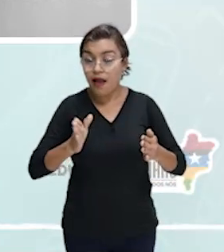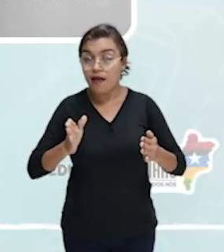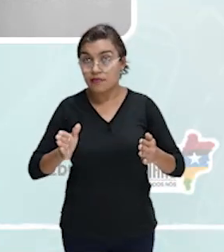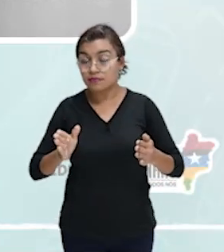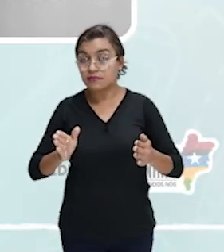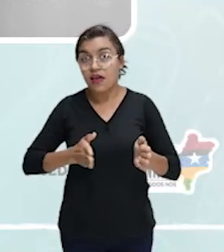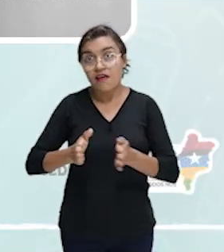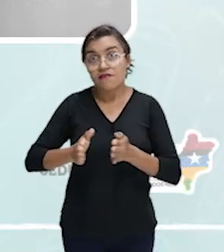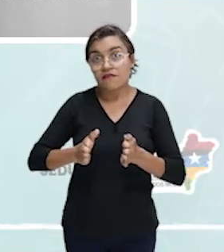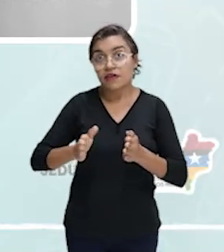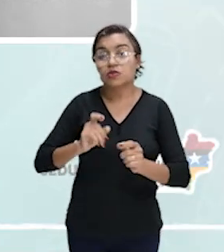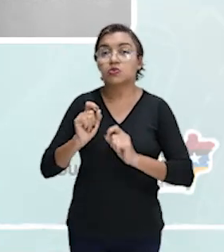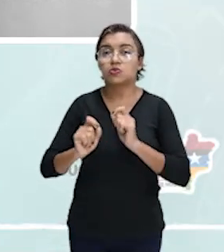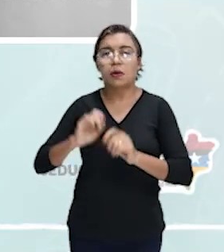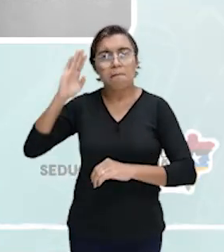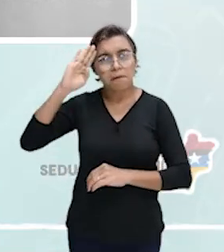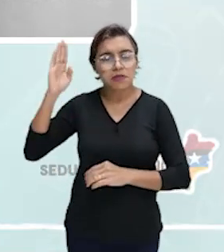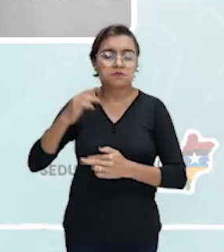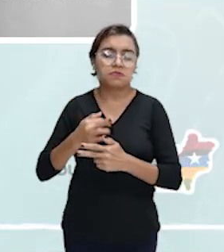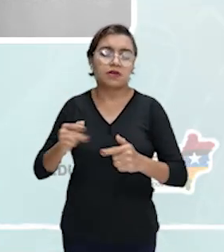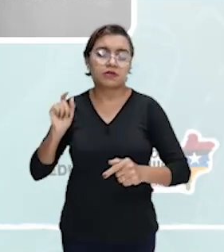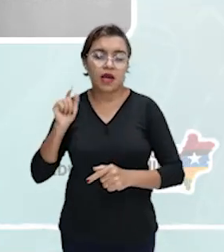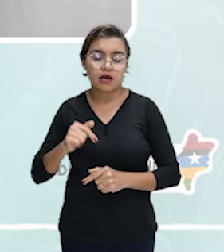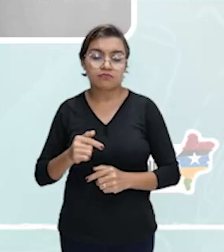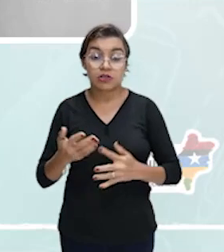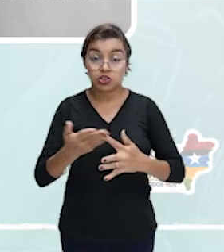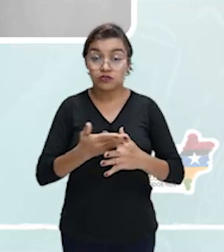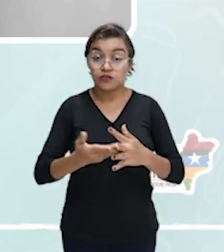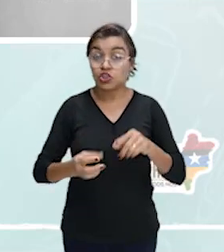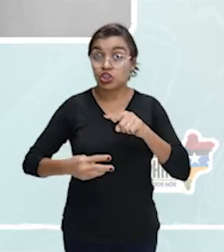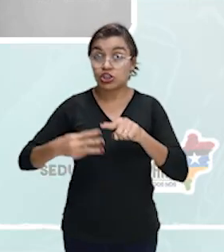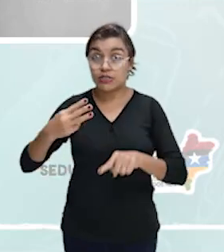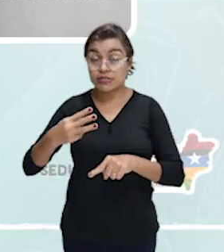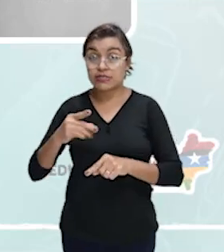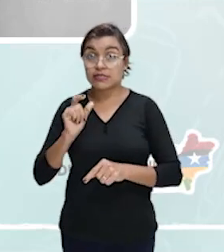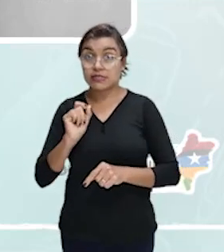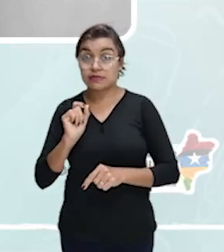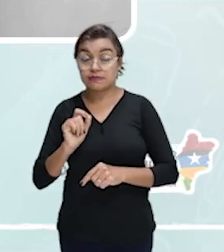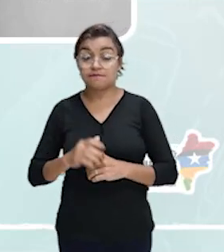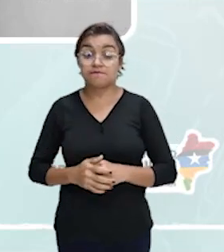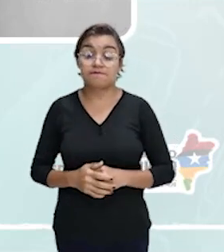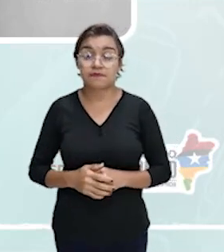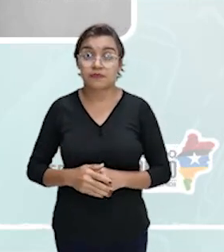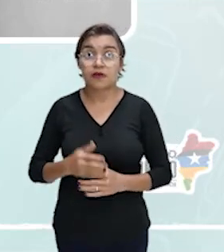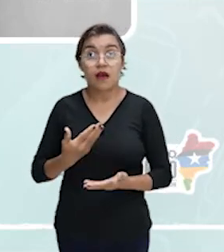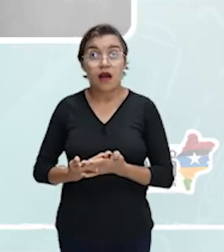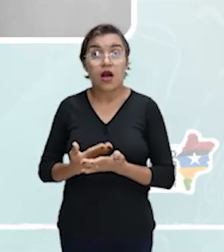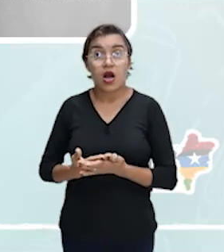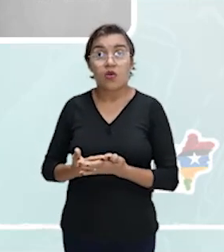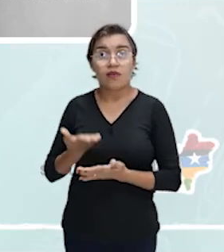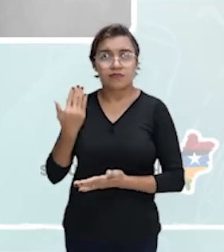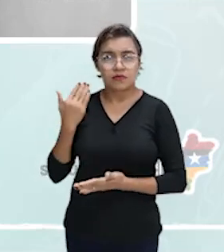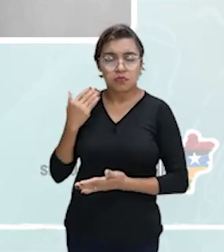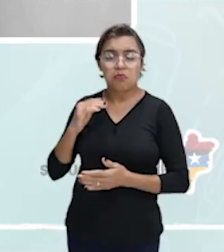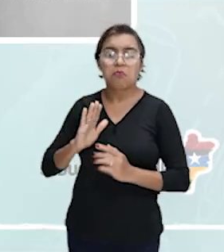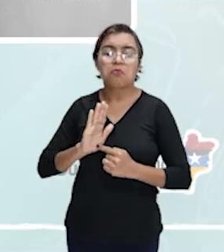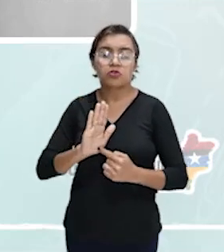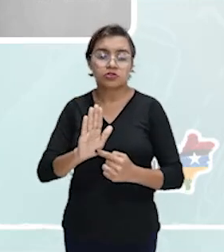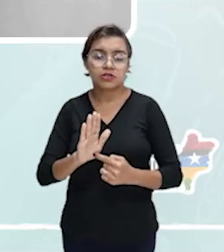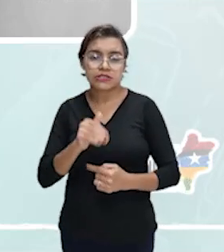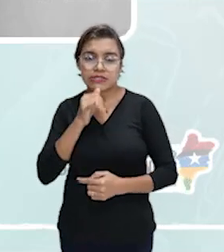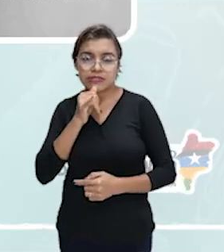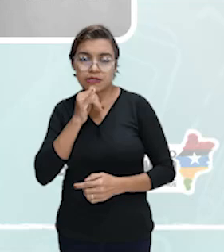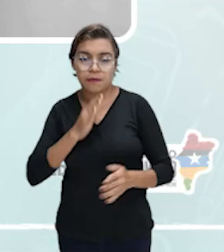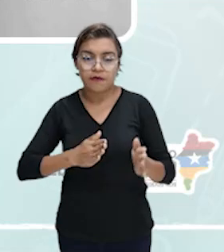aqui, que é uma das fases principais, ela se divide em três. Isso eu mostrei para vocês na aula anterior. Que é aqui, ó, a